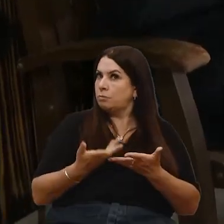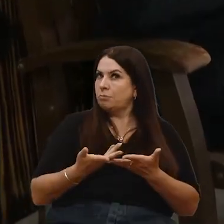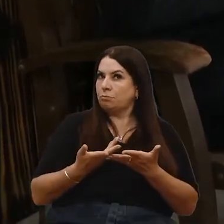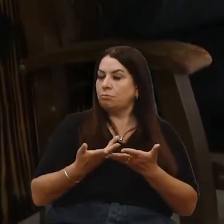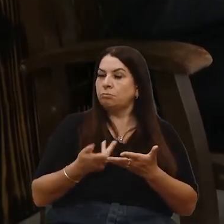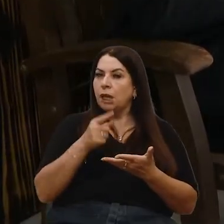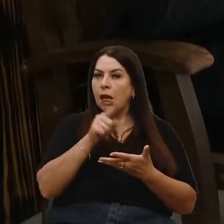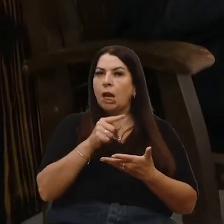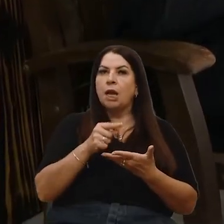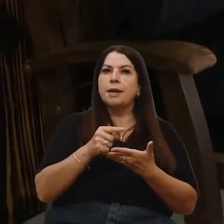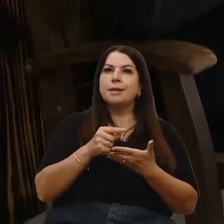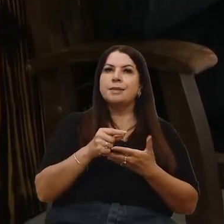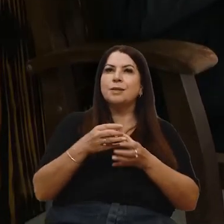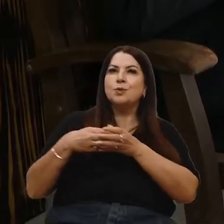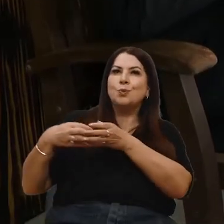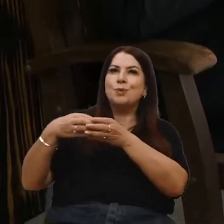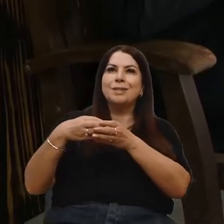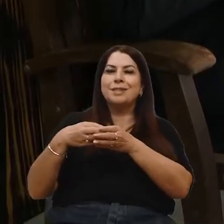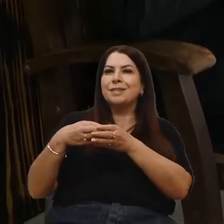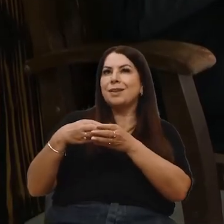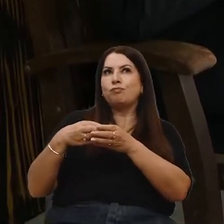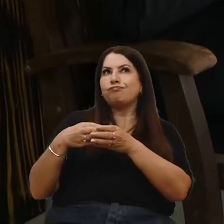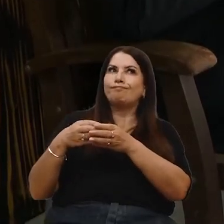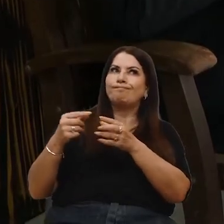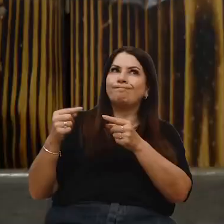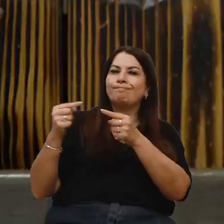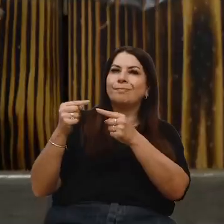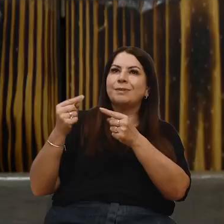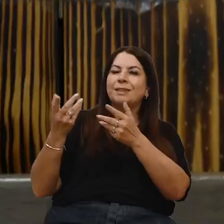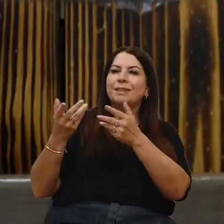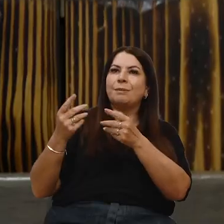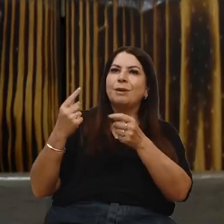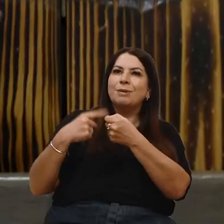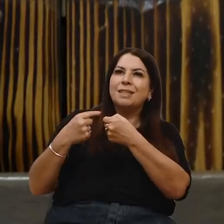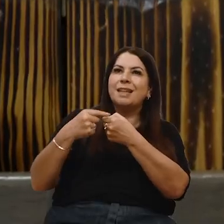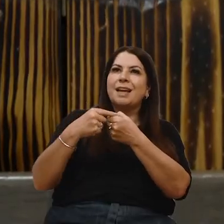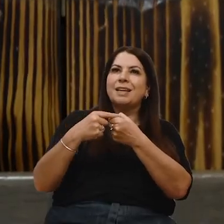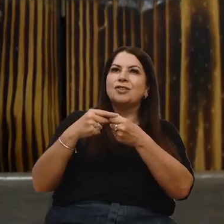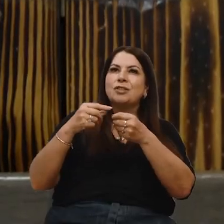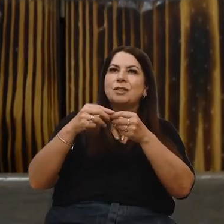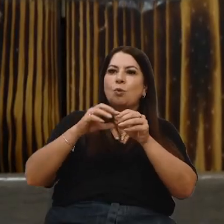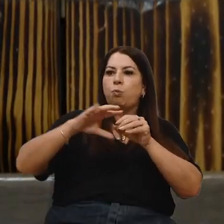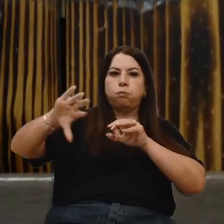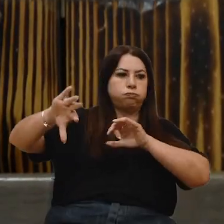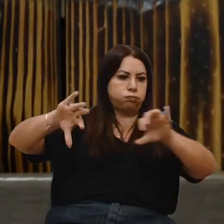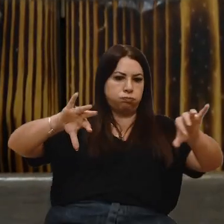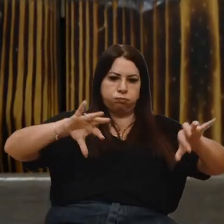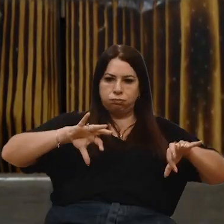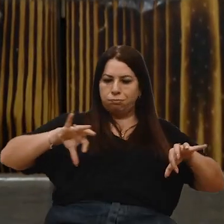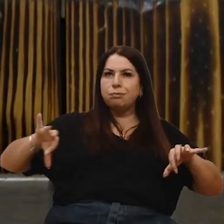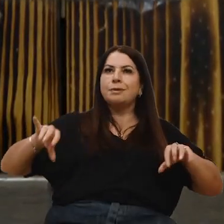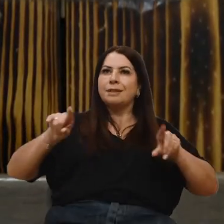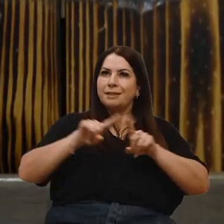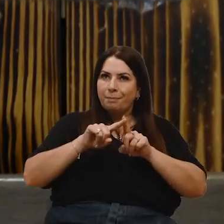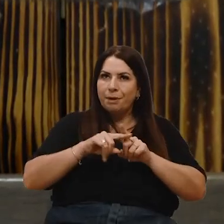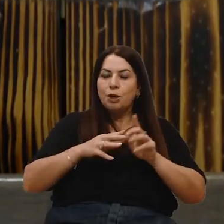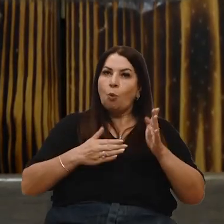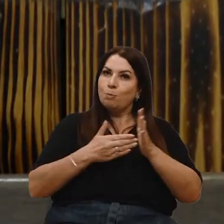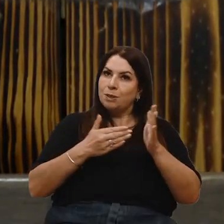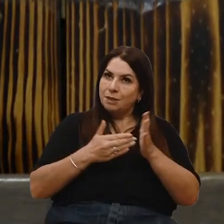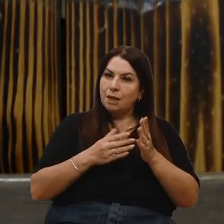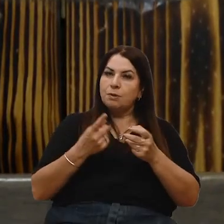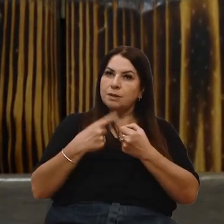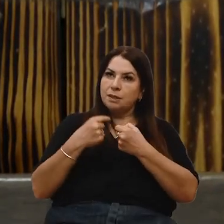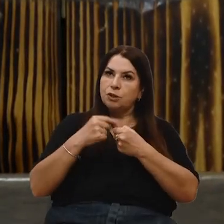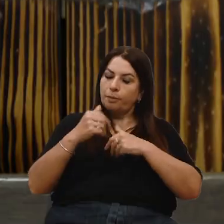negócios. essas excursões elas acabam não se batendo por ser uma cidade com território muito amplo. Então esse também é um